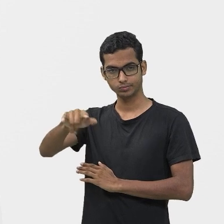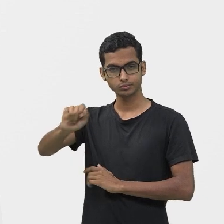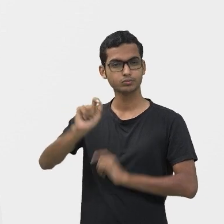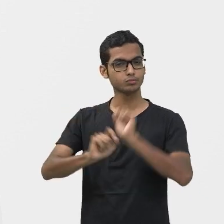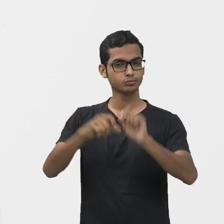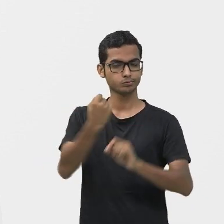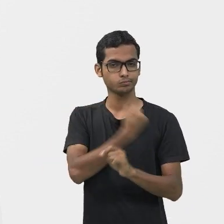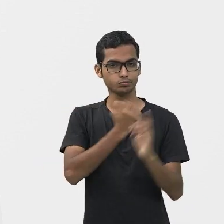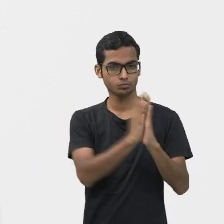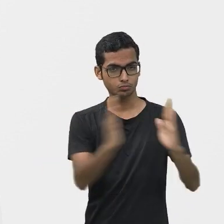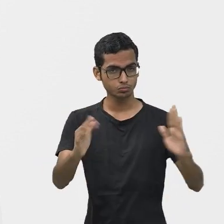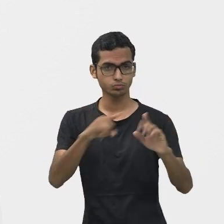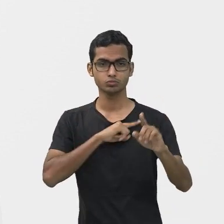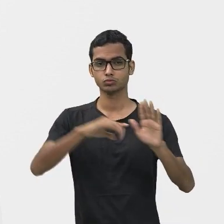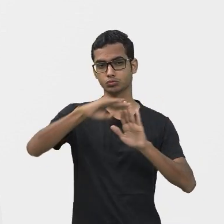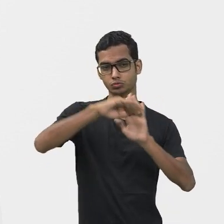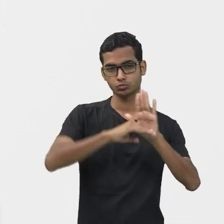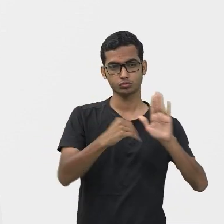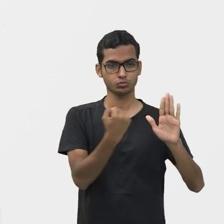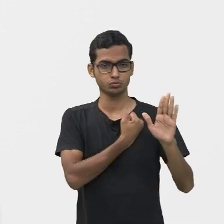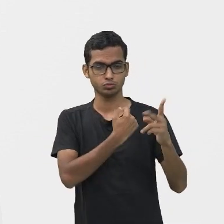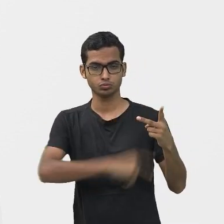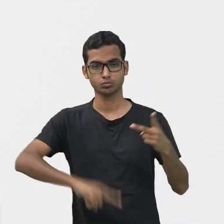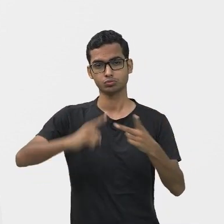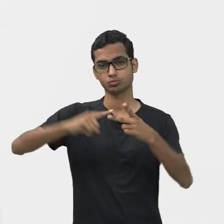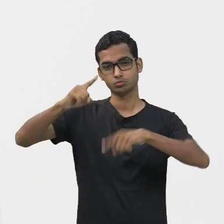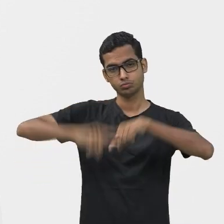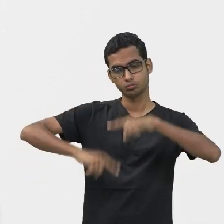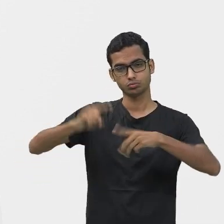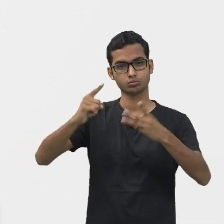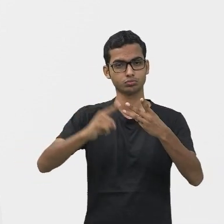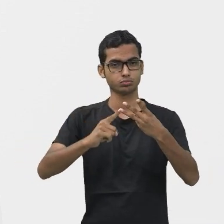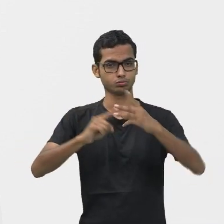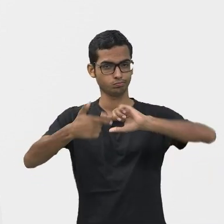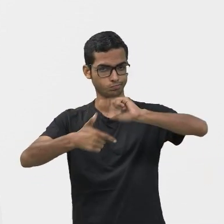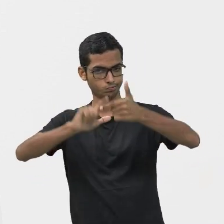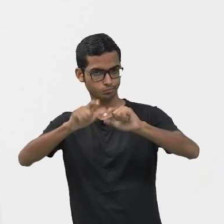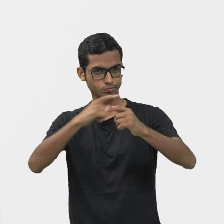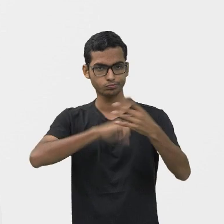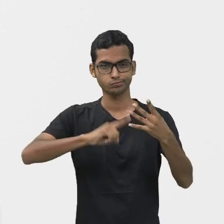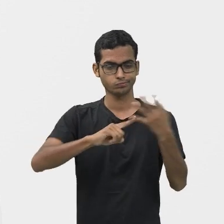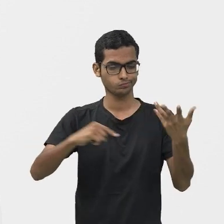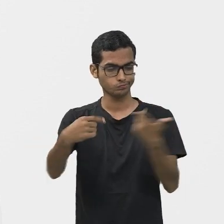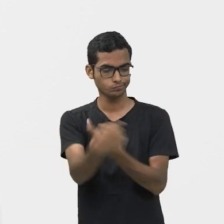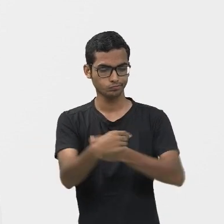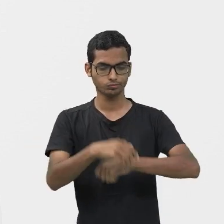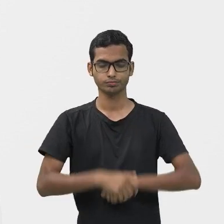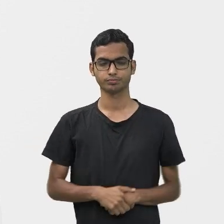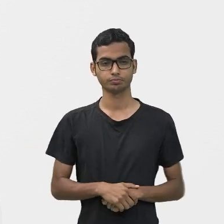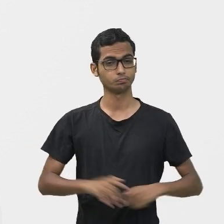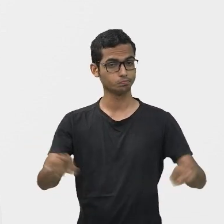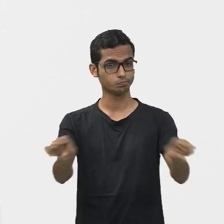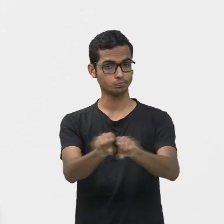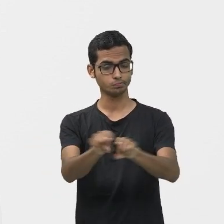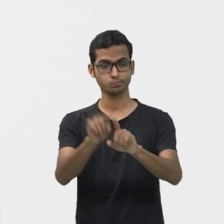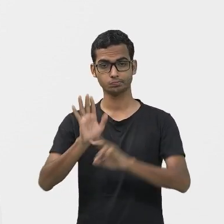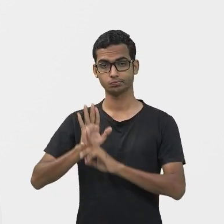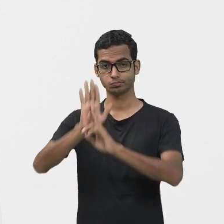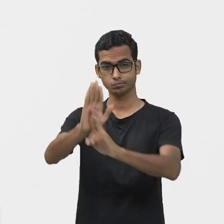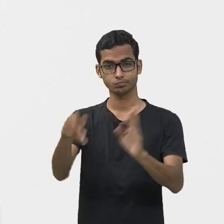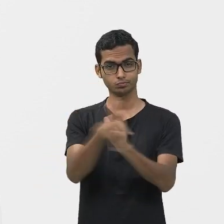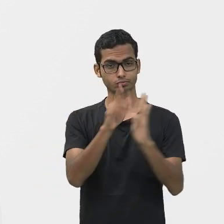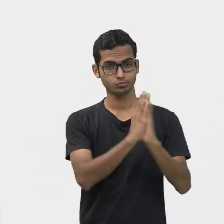de números, objetos, figuras geométricas, entre outros elementos. Para representar